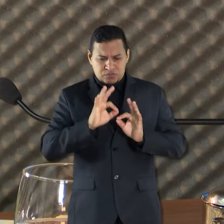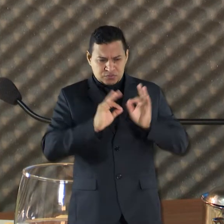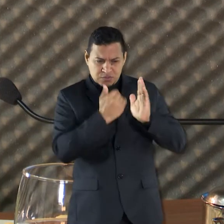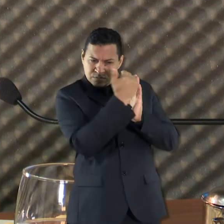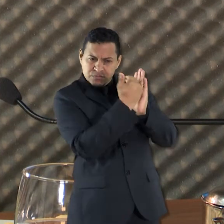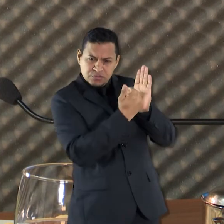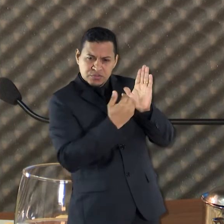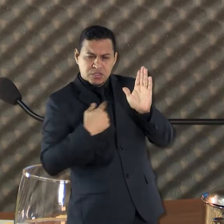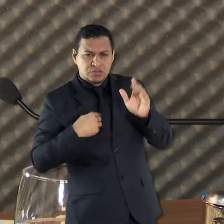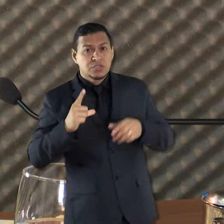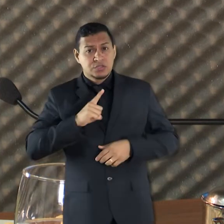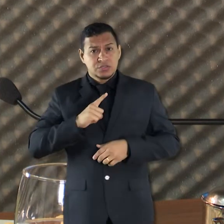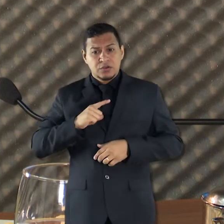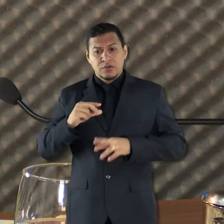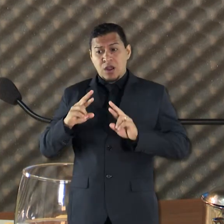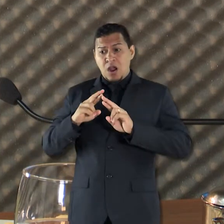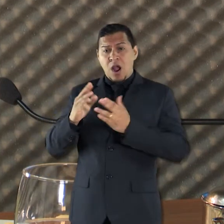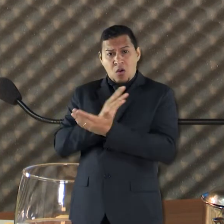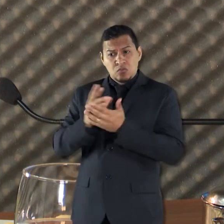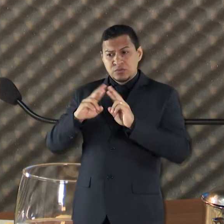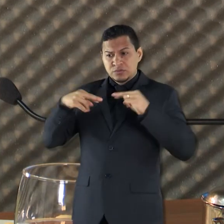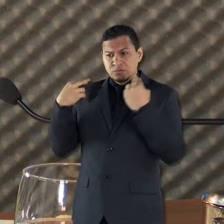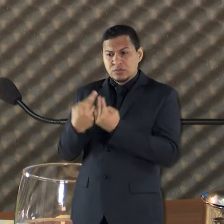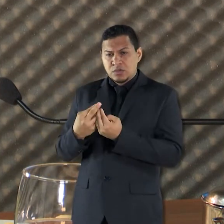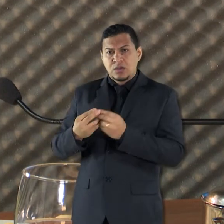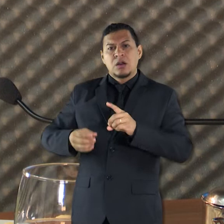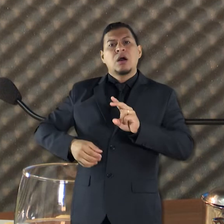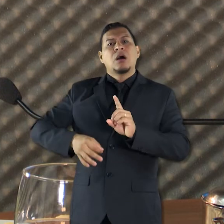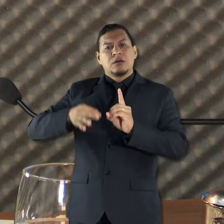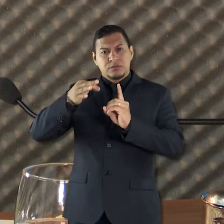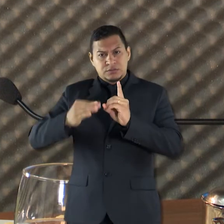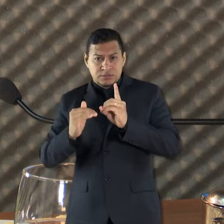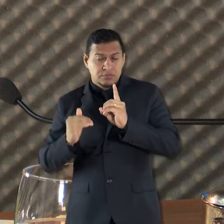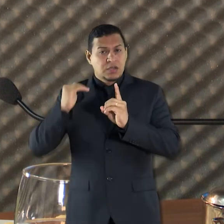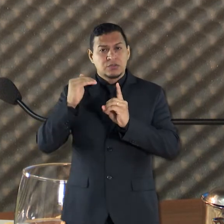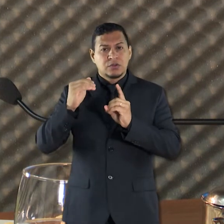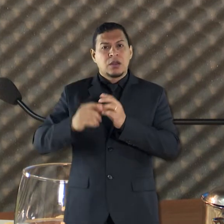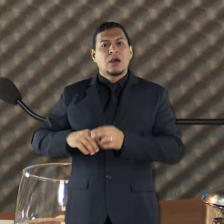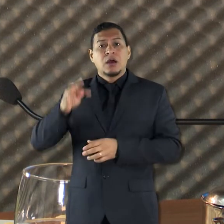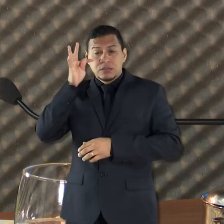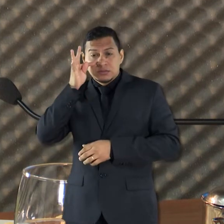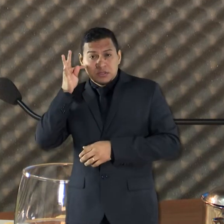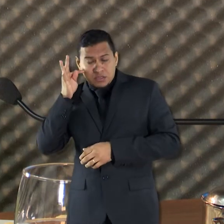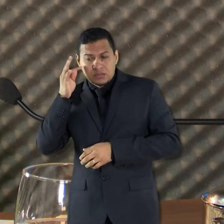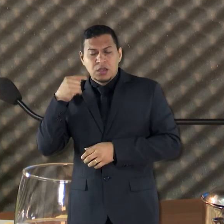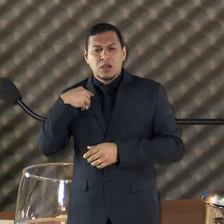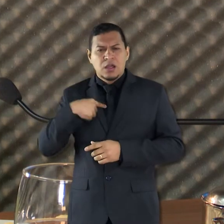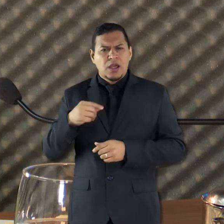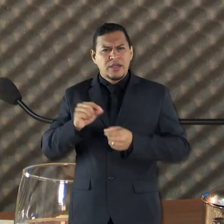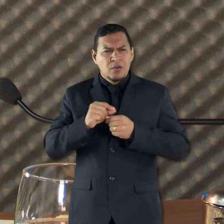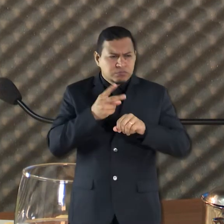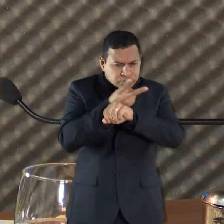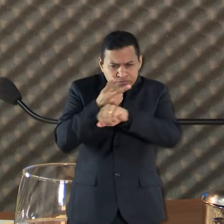tentando montar o programa, eu tive algumas reuniões com a desembargadora Tânia e a gente não conseguia desenhar. Aí eu veio um insight